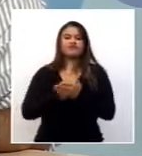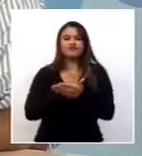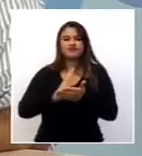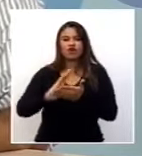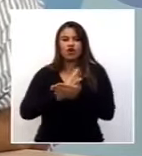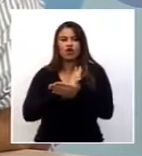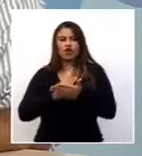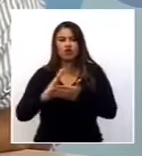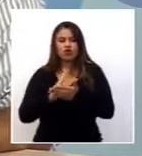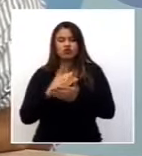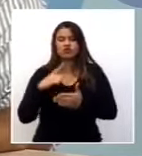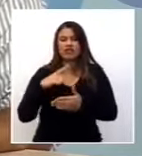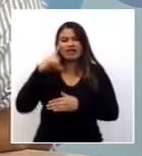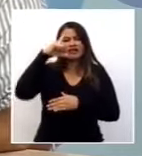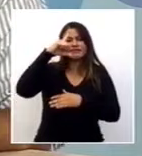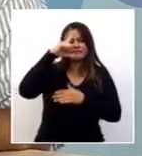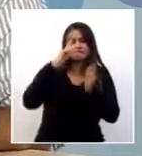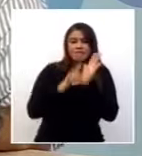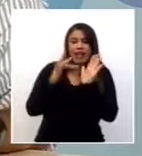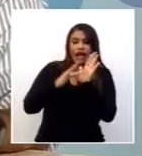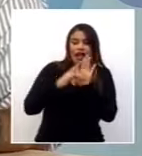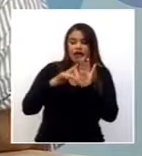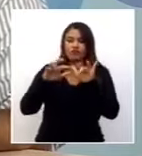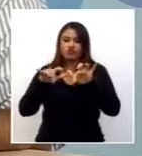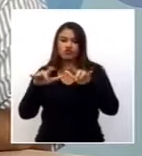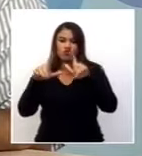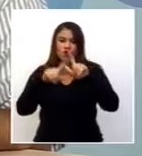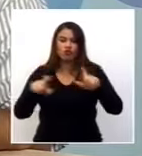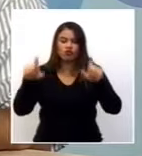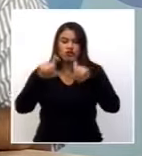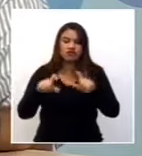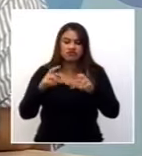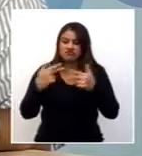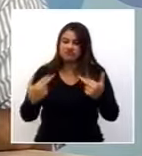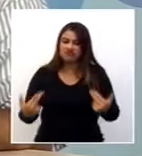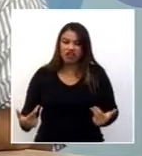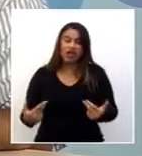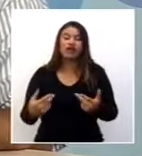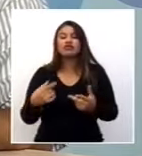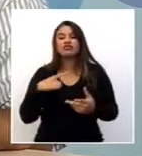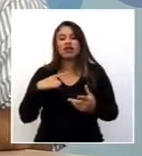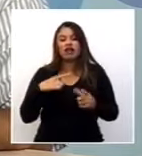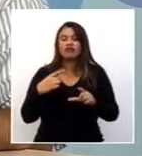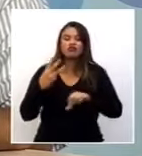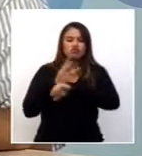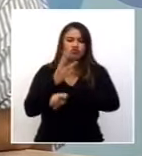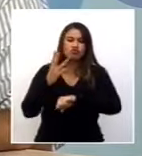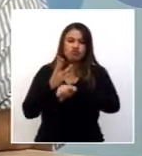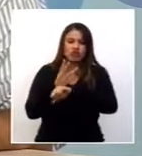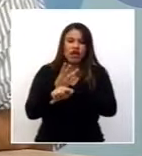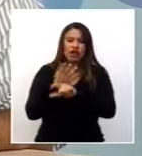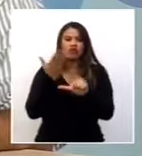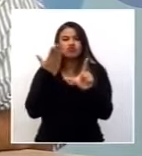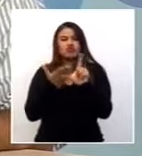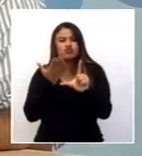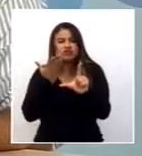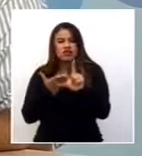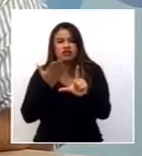com o computador, outros não. Mas você vê o WhatsApp, o Classroom, os